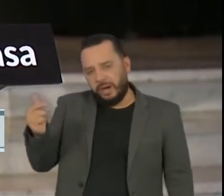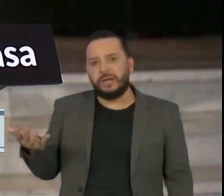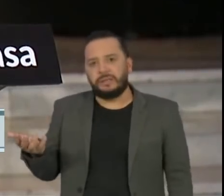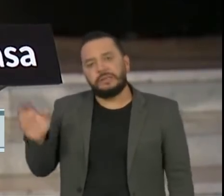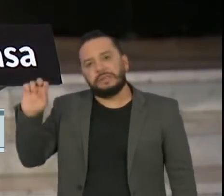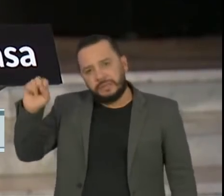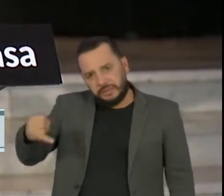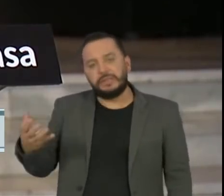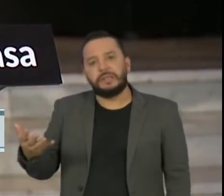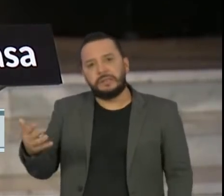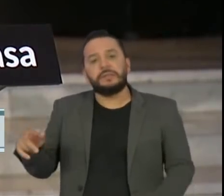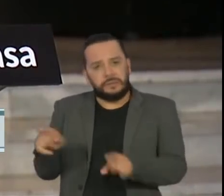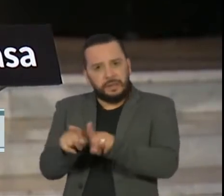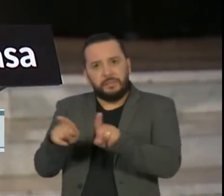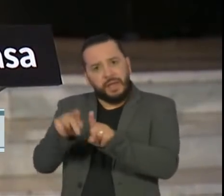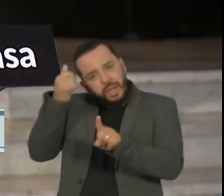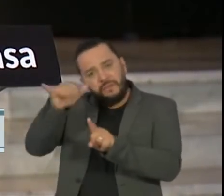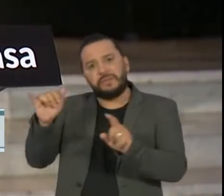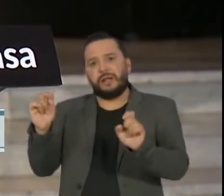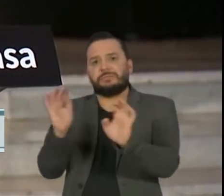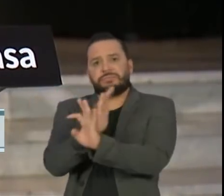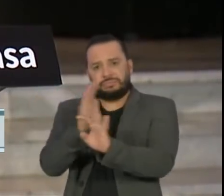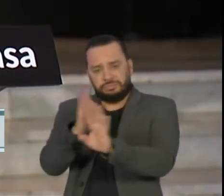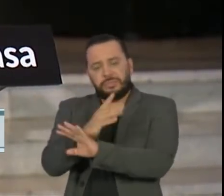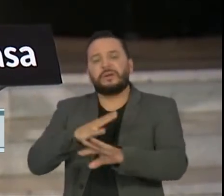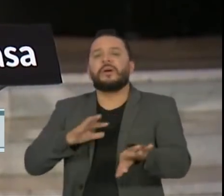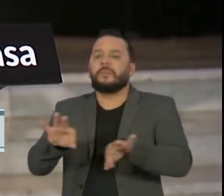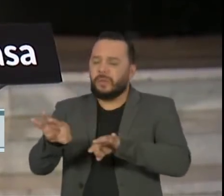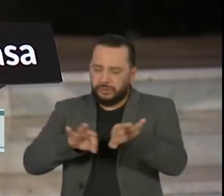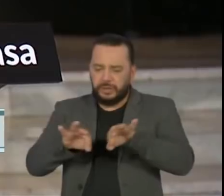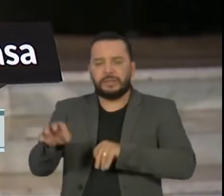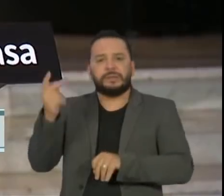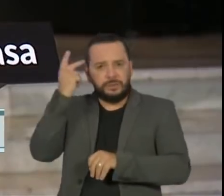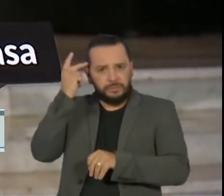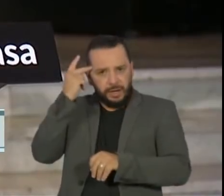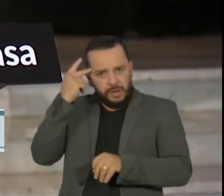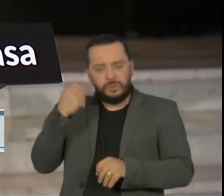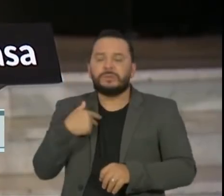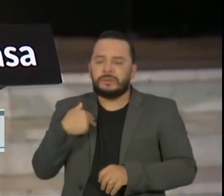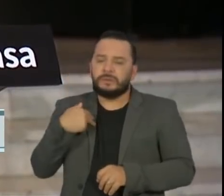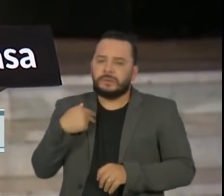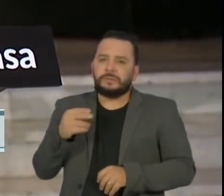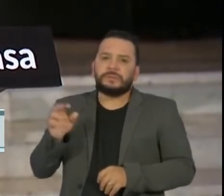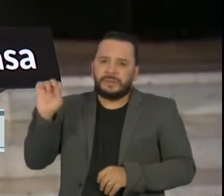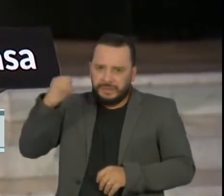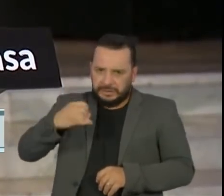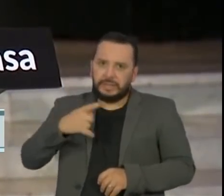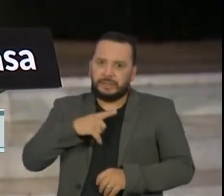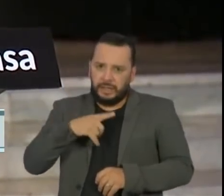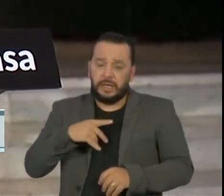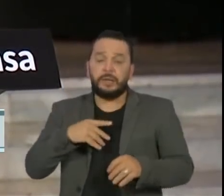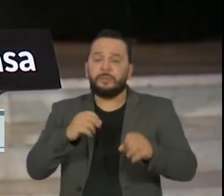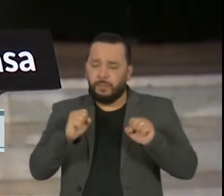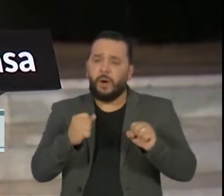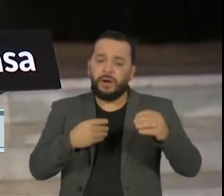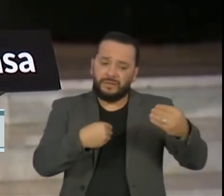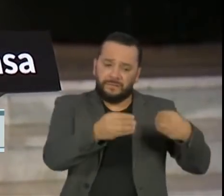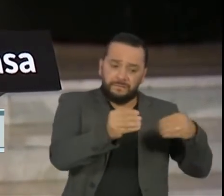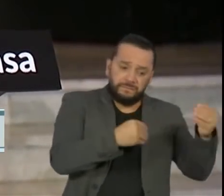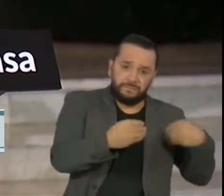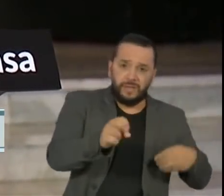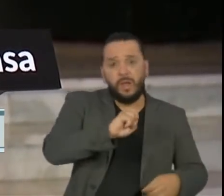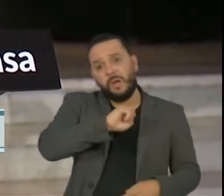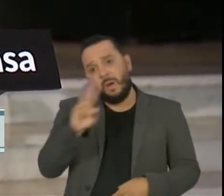e diminuir a mobilidade. Isso está previsto no plano e será imediatamente anunciado e